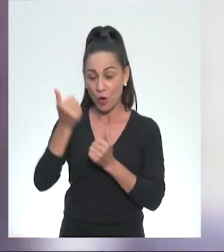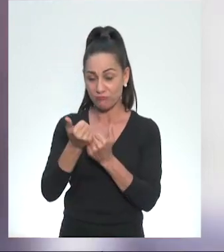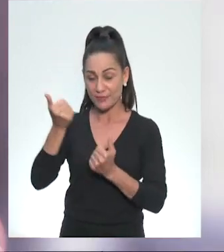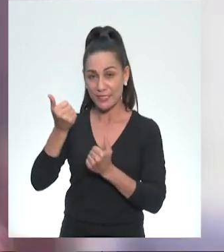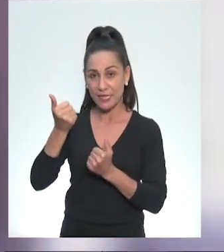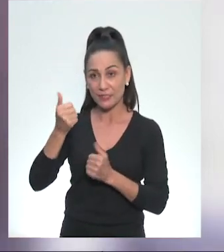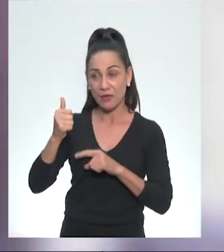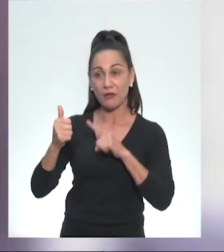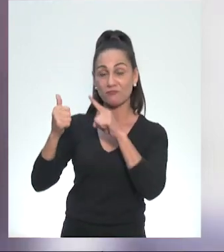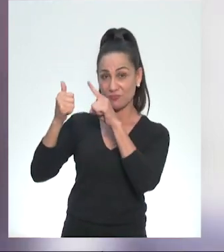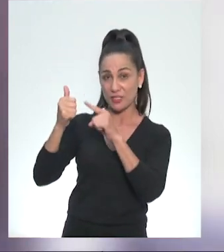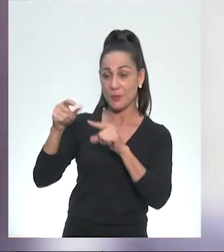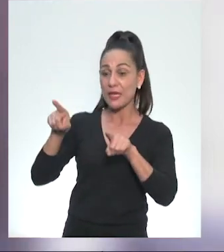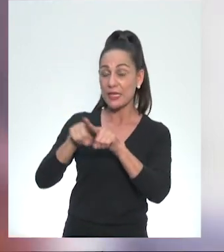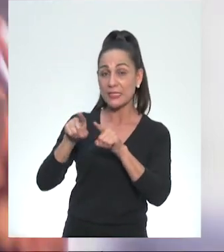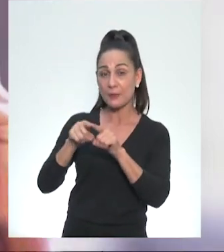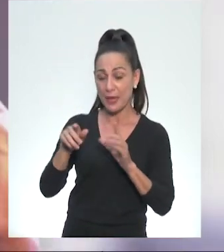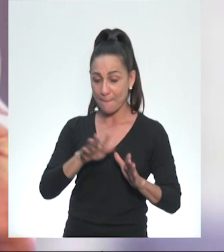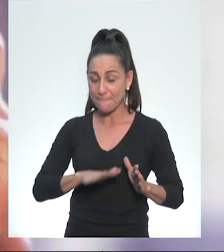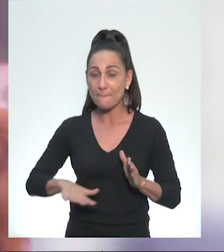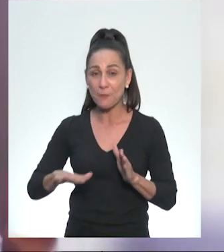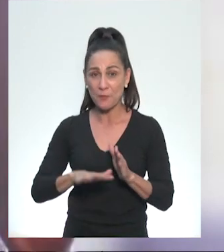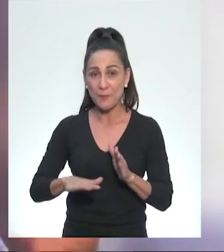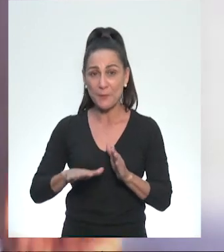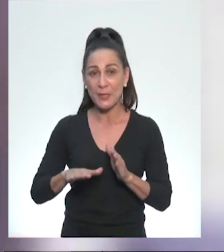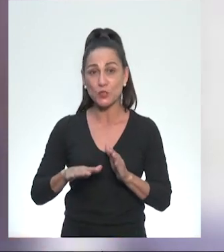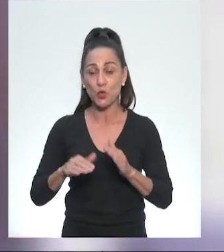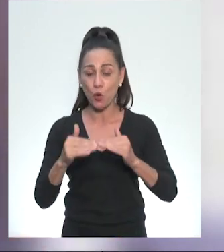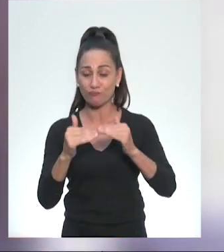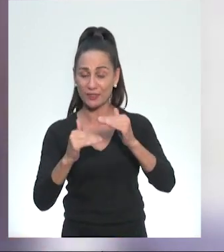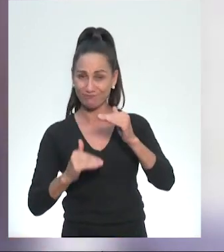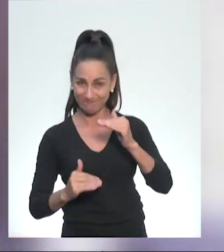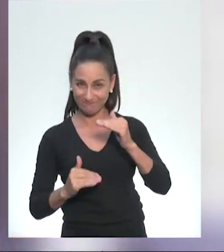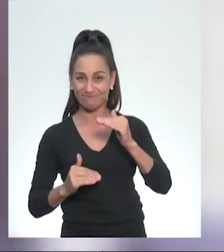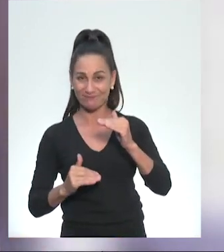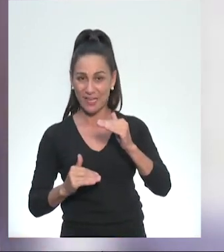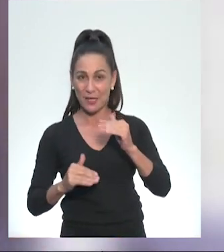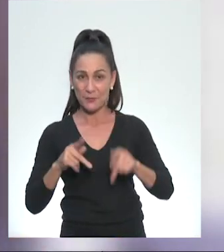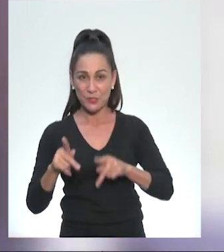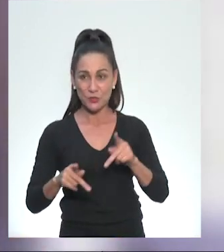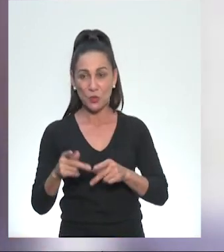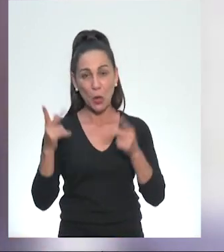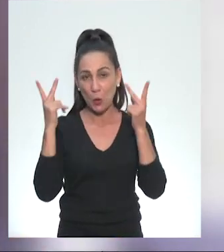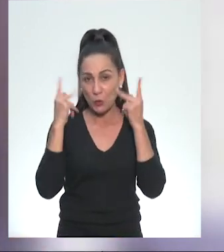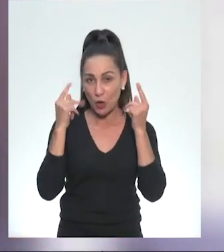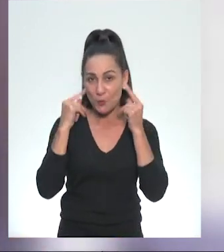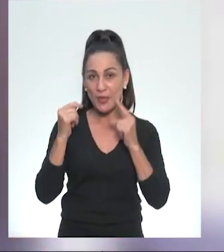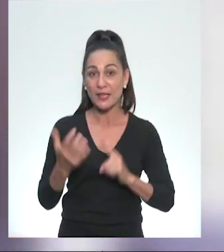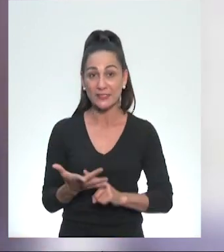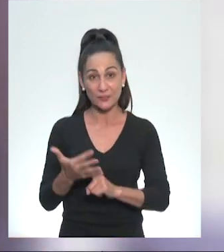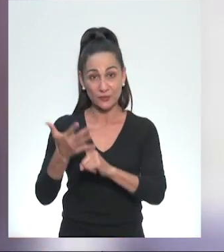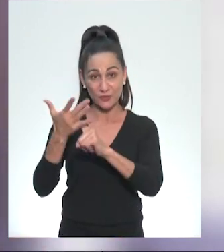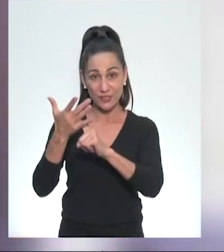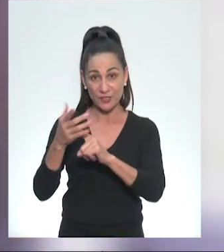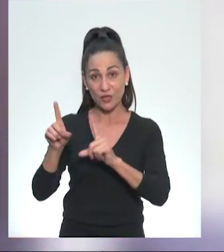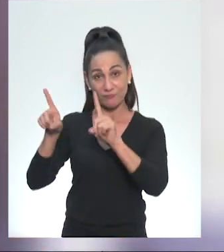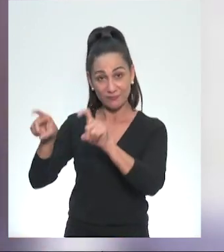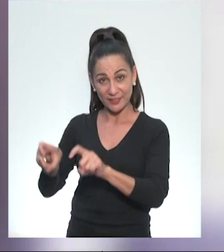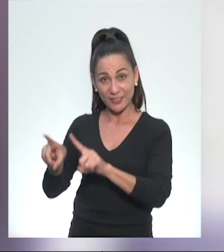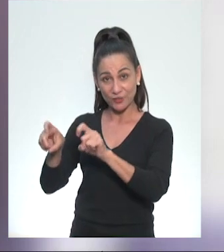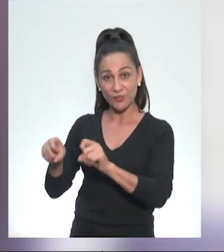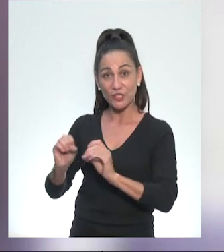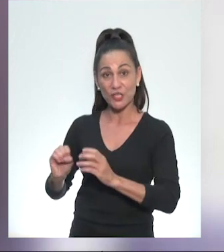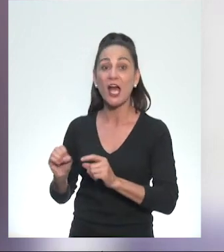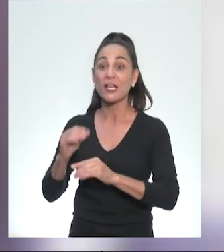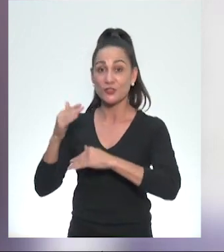e menor tamanho para as pessoas mais comuns, por assim dizer, né? Havia desenvolvida a tecnologia da agricultura, que